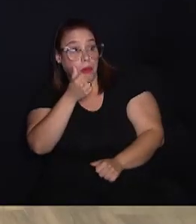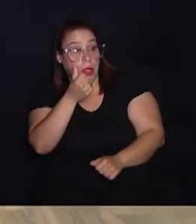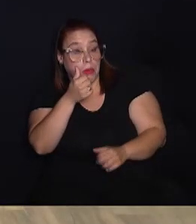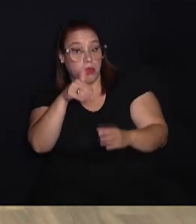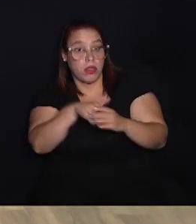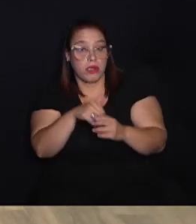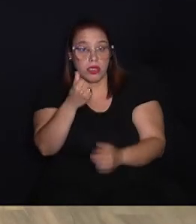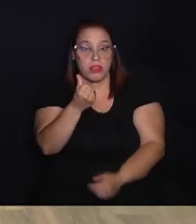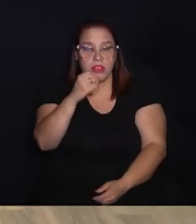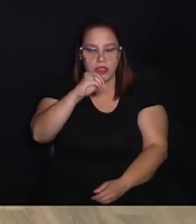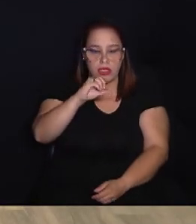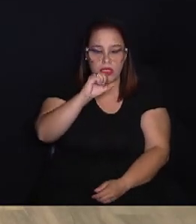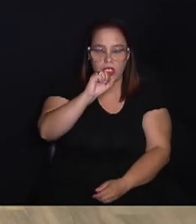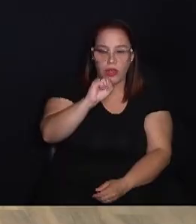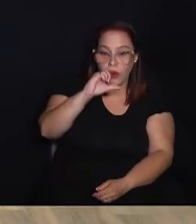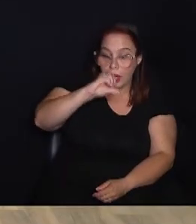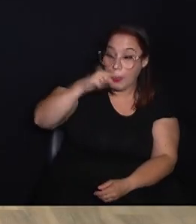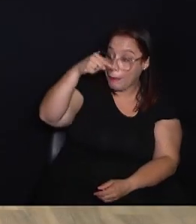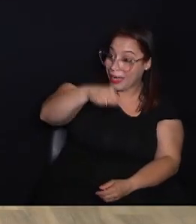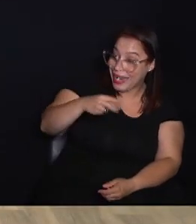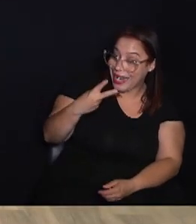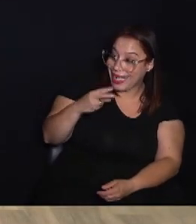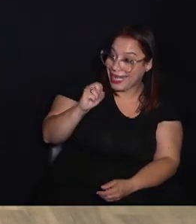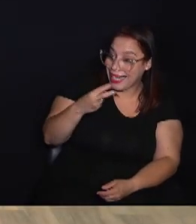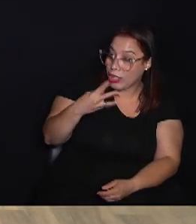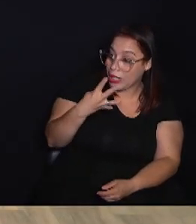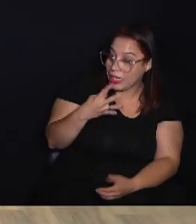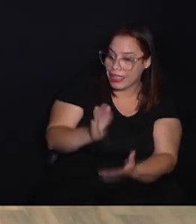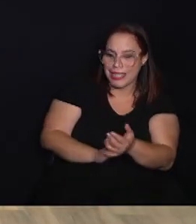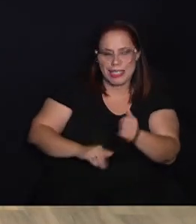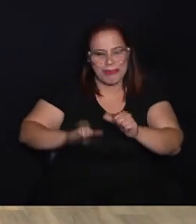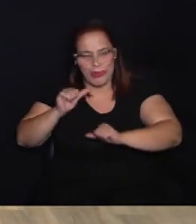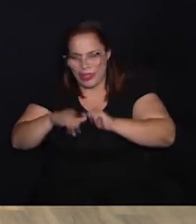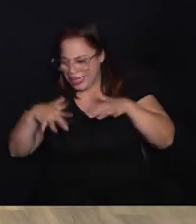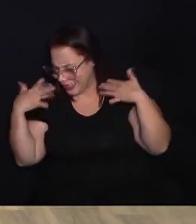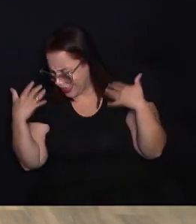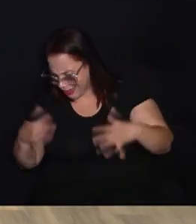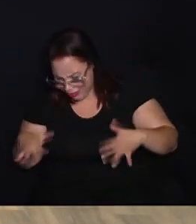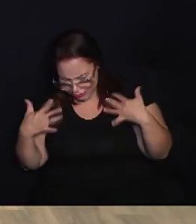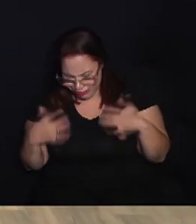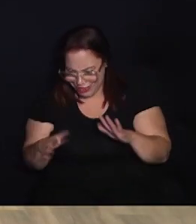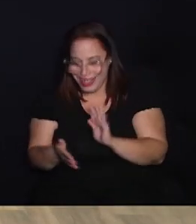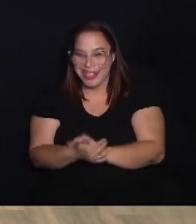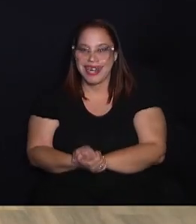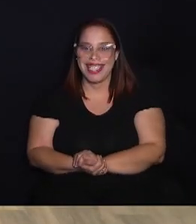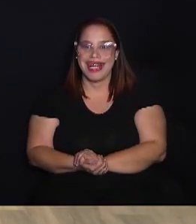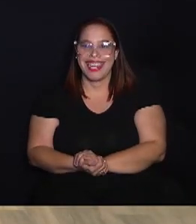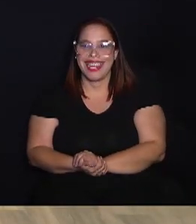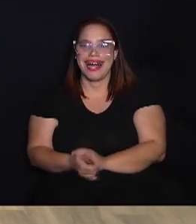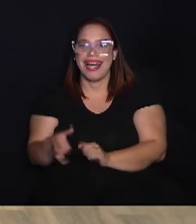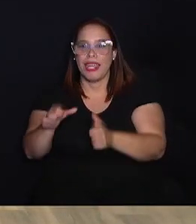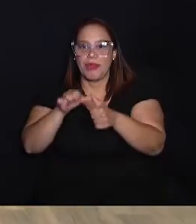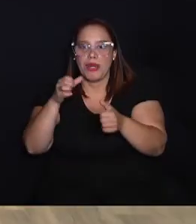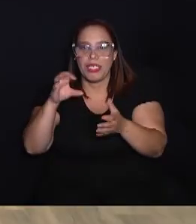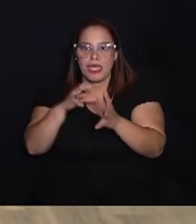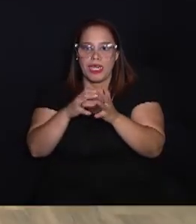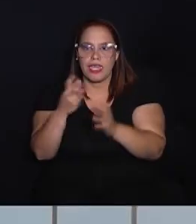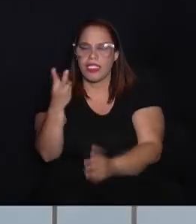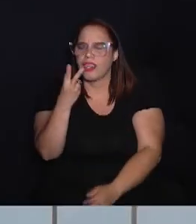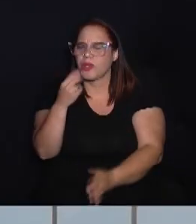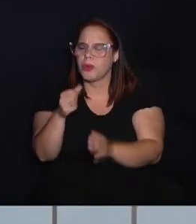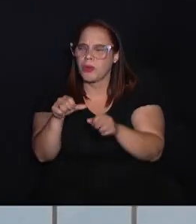é individual, de valorizar o Legislativo, resgatar a imagem da Câmara, mostrar que o papel e a missão